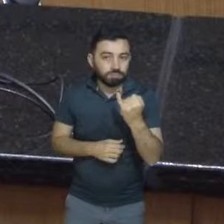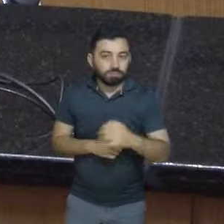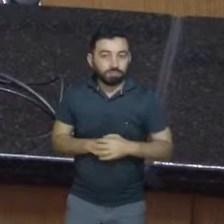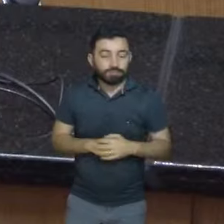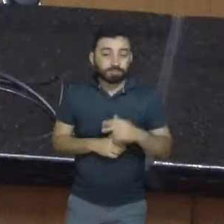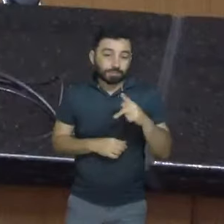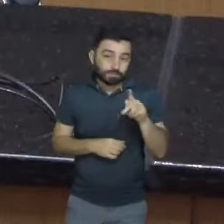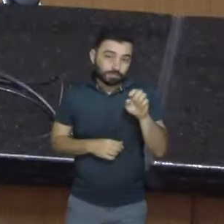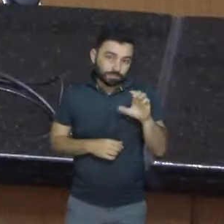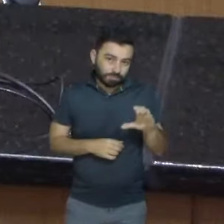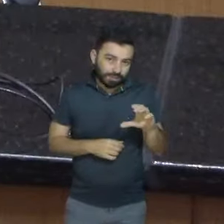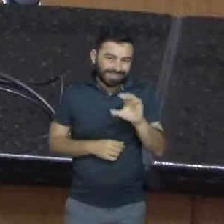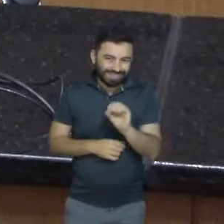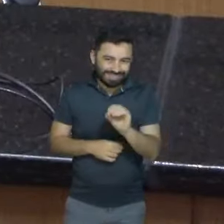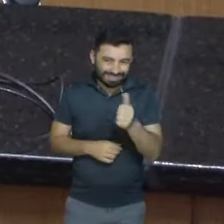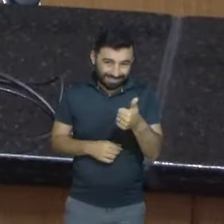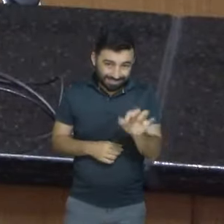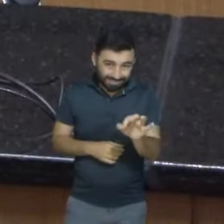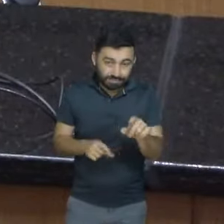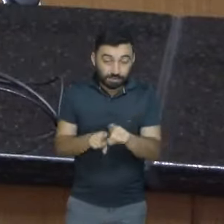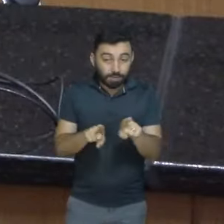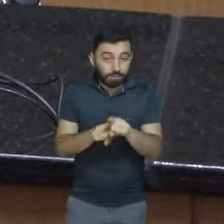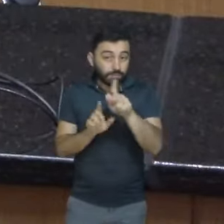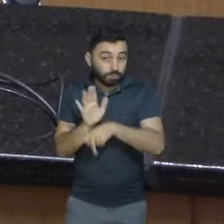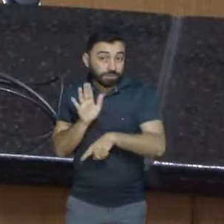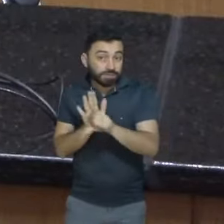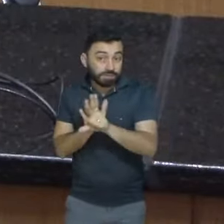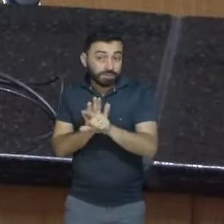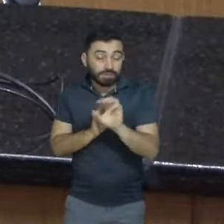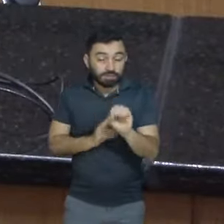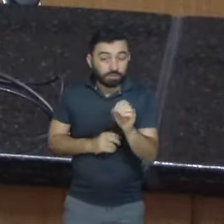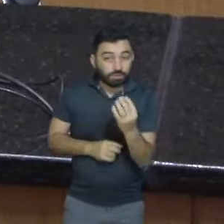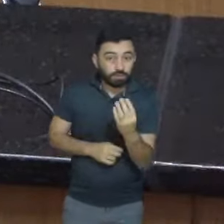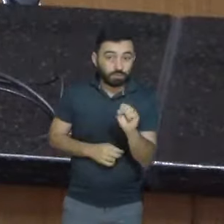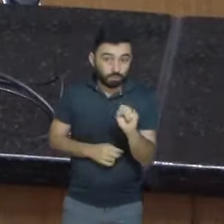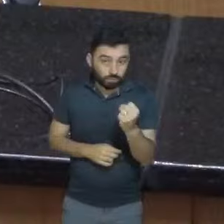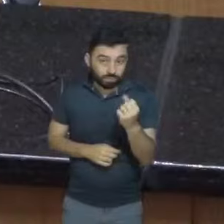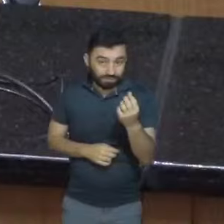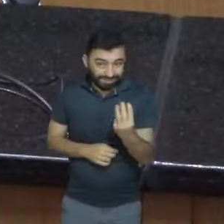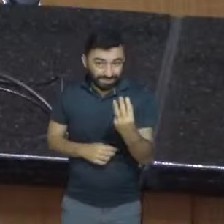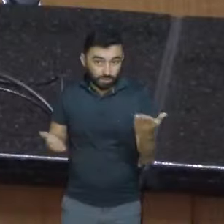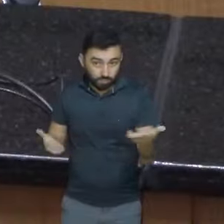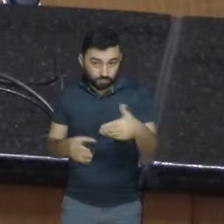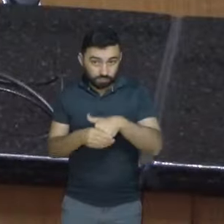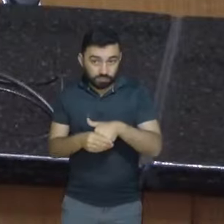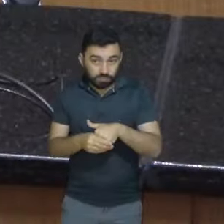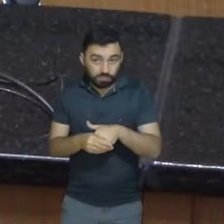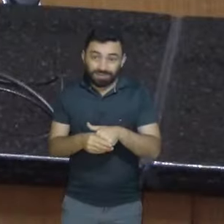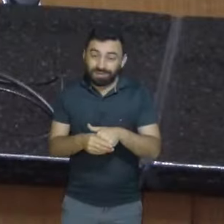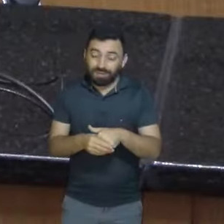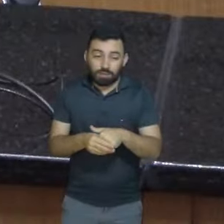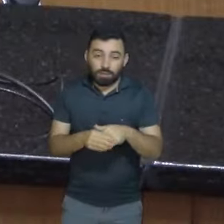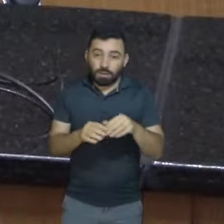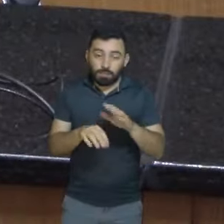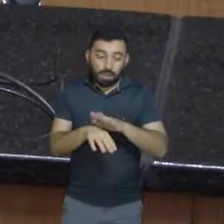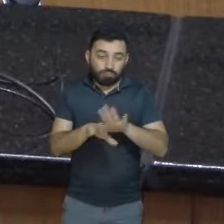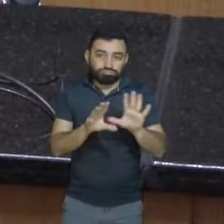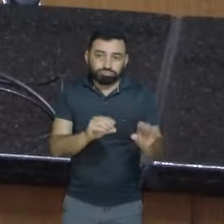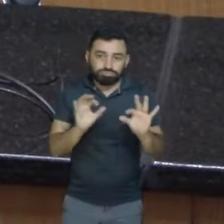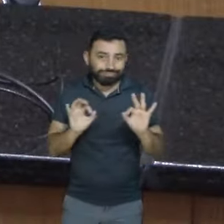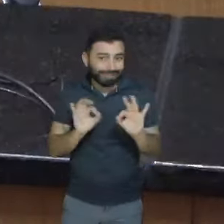PEC, a 010, quanto o projeto de lei, o 0483, que também haveremos de votar hoje, tá? Não mexe em nada, nada, nada